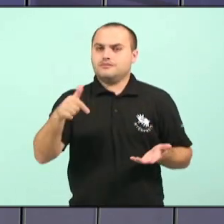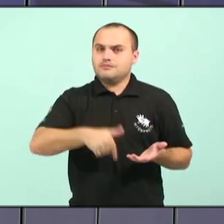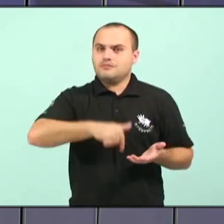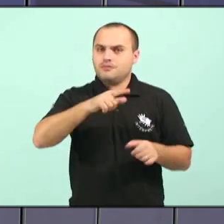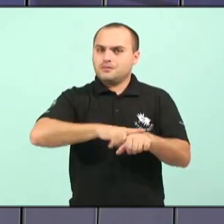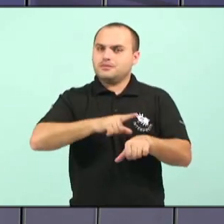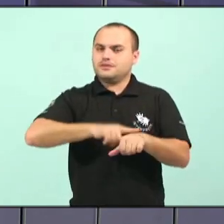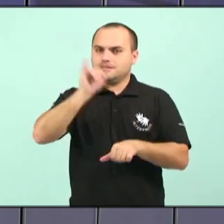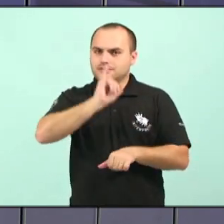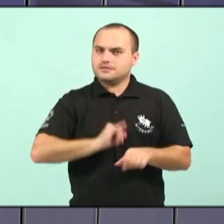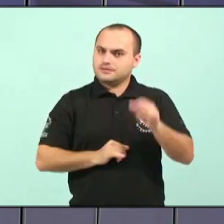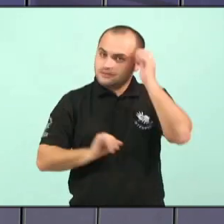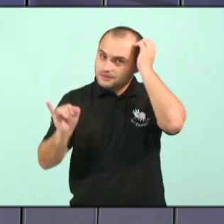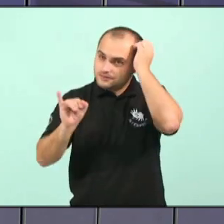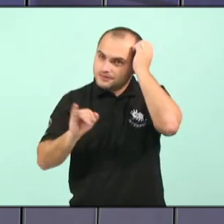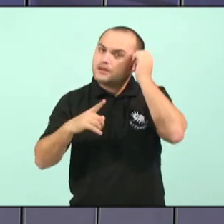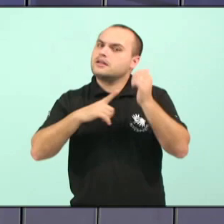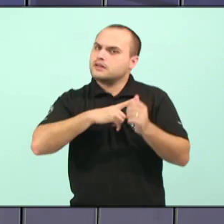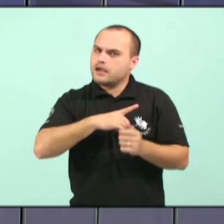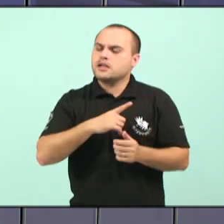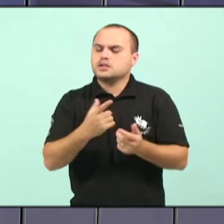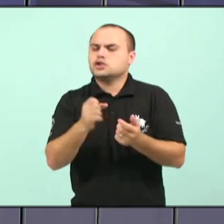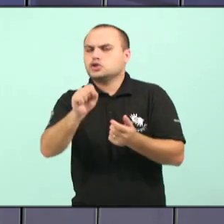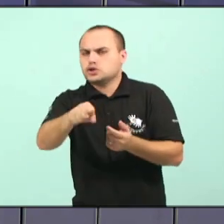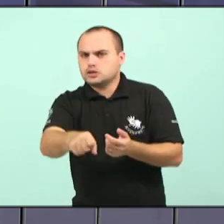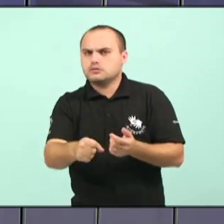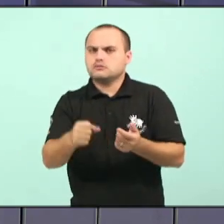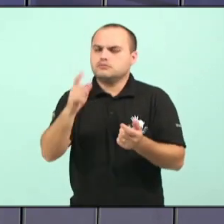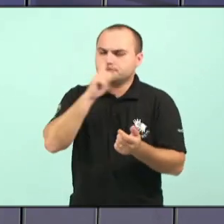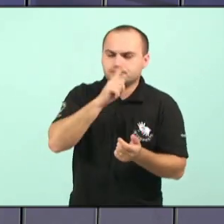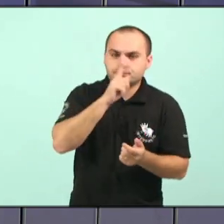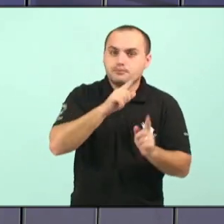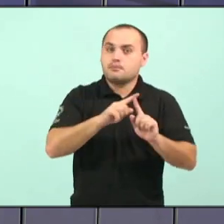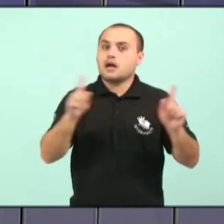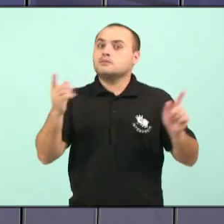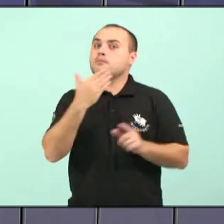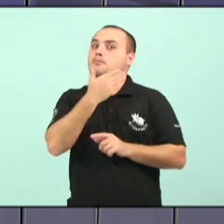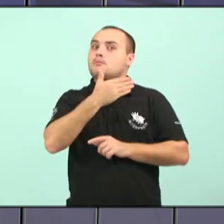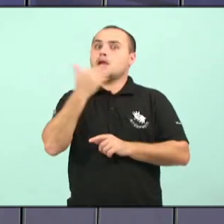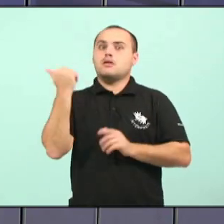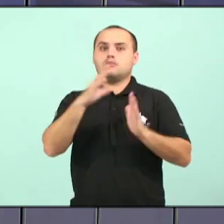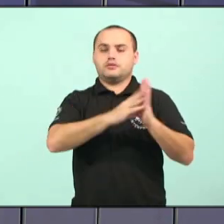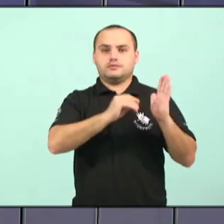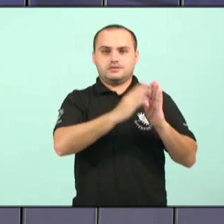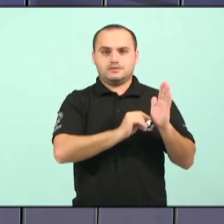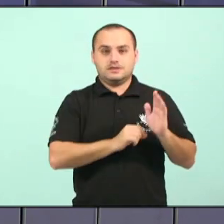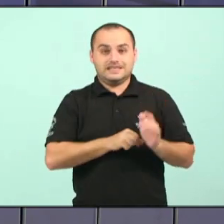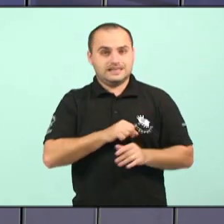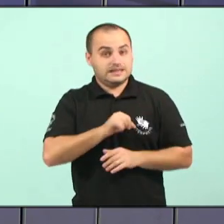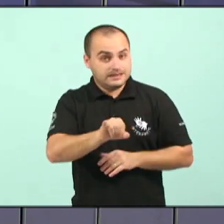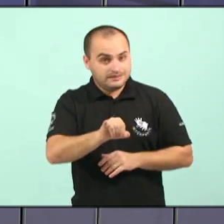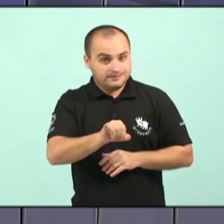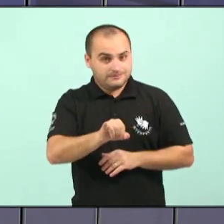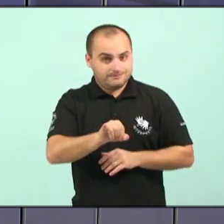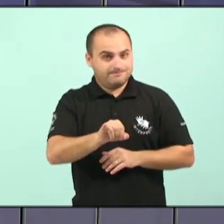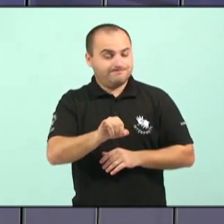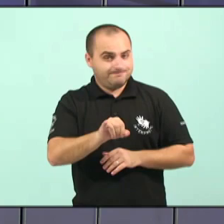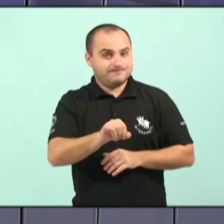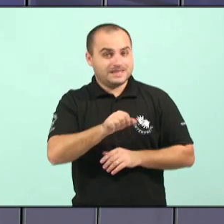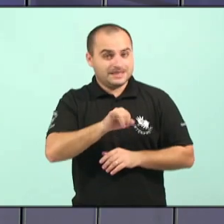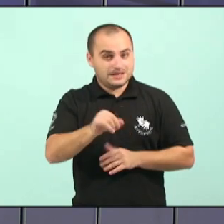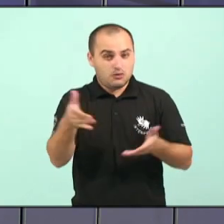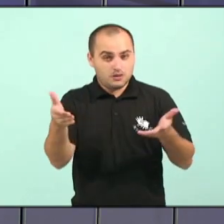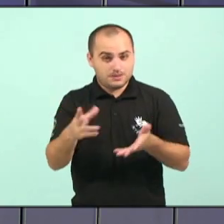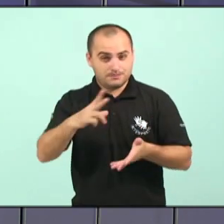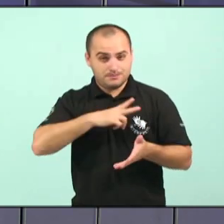tem imperfeições no sistema sim, mas ainda é o melhor modelo. E arrisco a dizer, se a autoridade portuária de Itajaí fosse